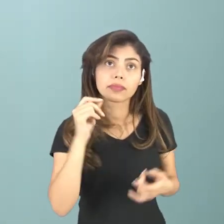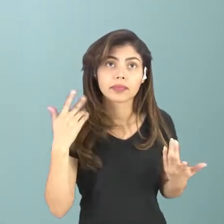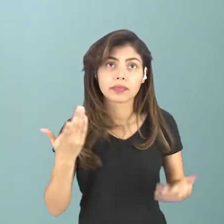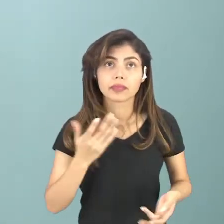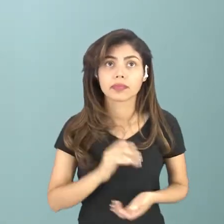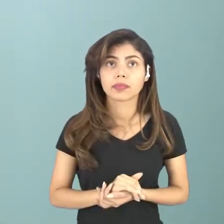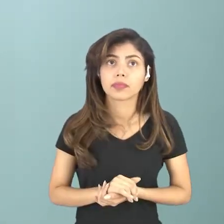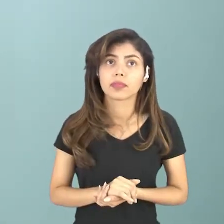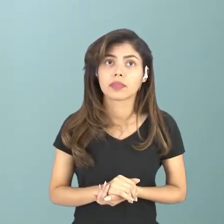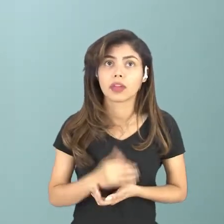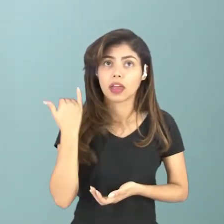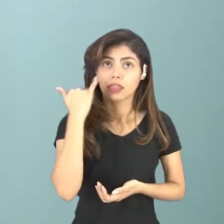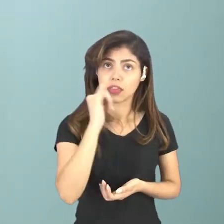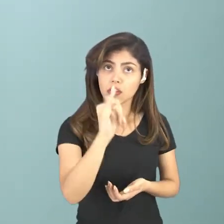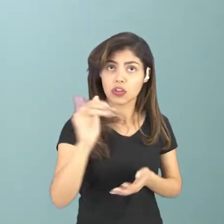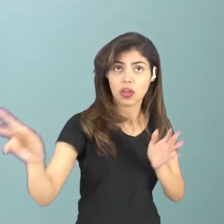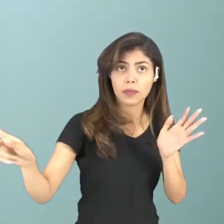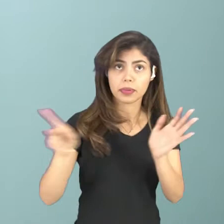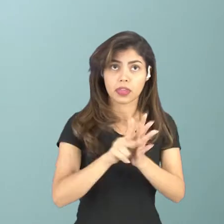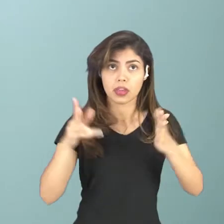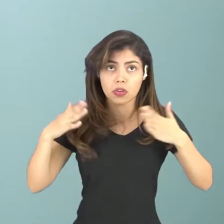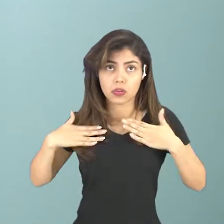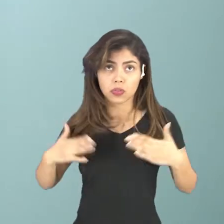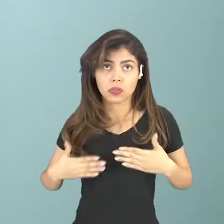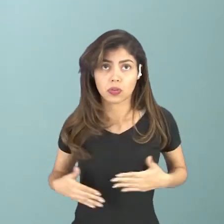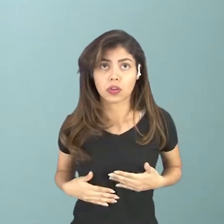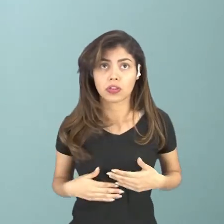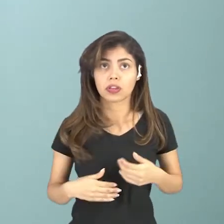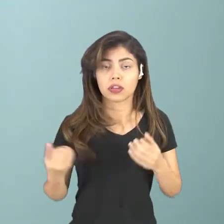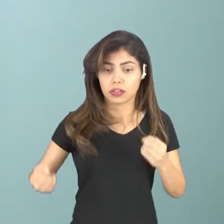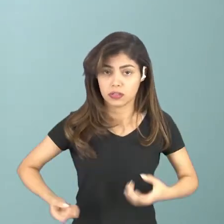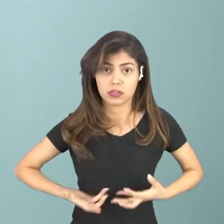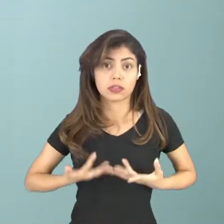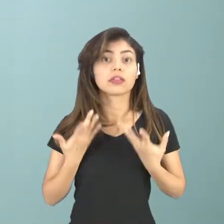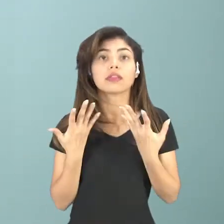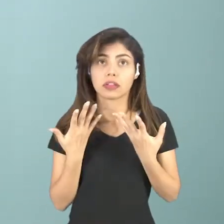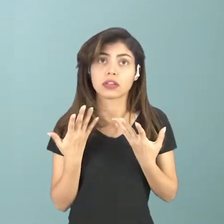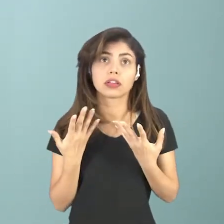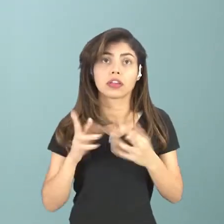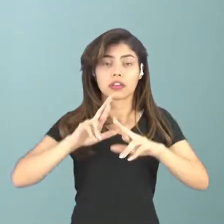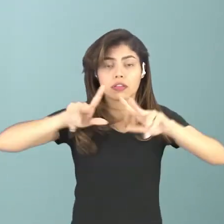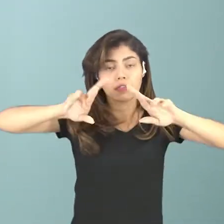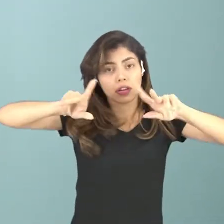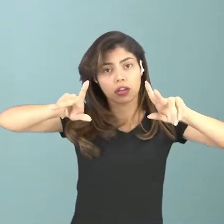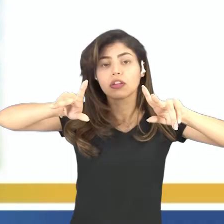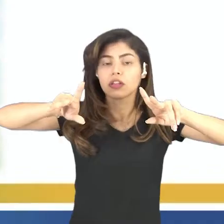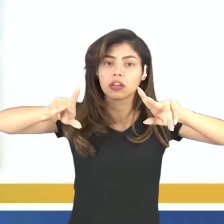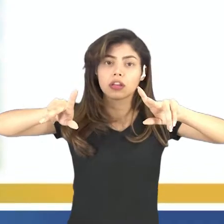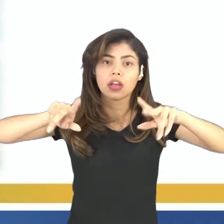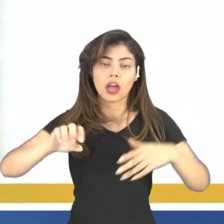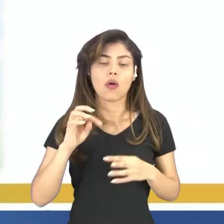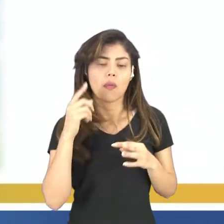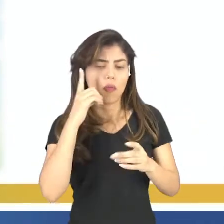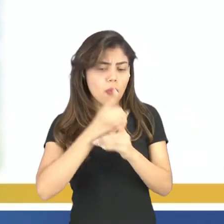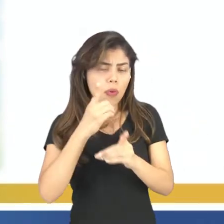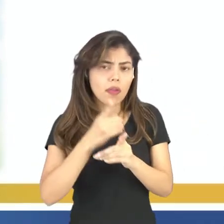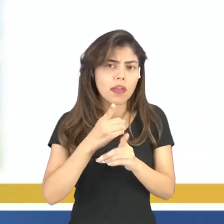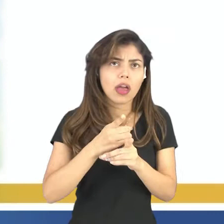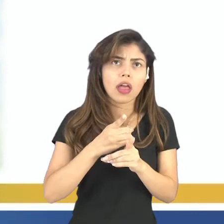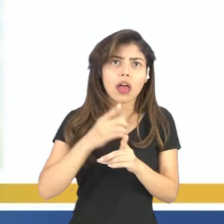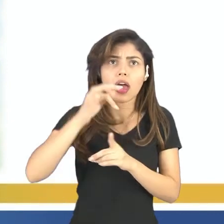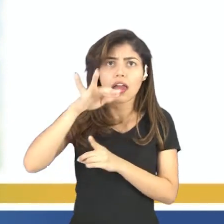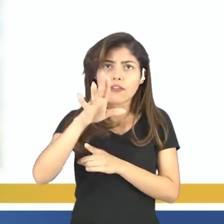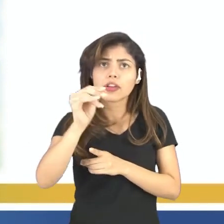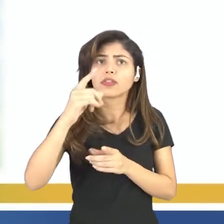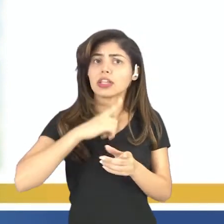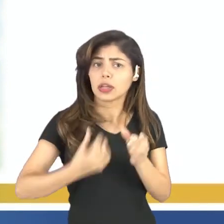vai aprender como falar corretamente nos termos científicos. Vamos lá? Então, o conceito de calor